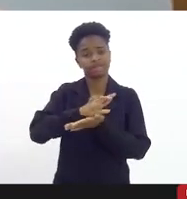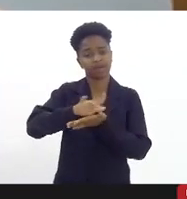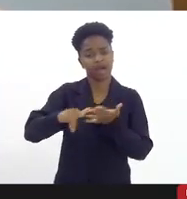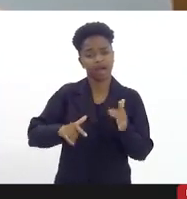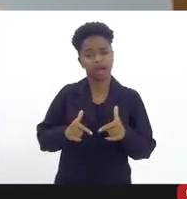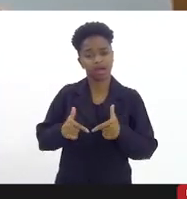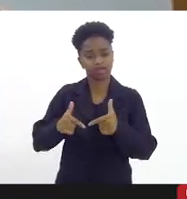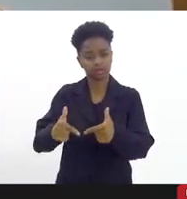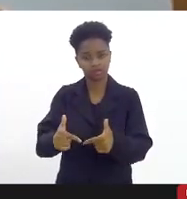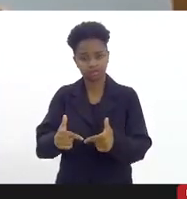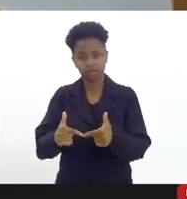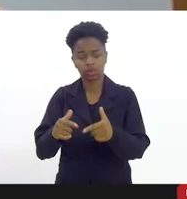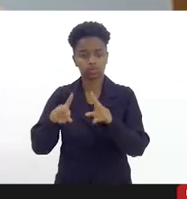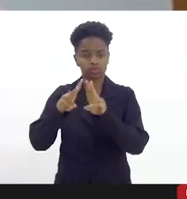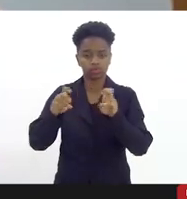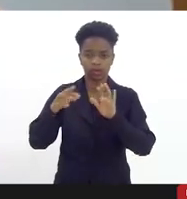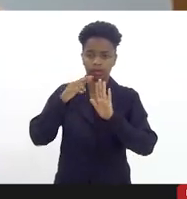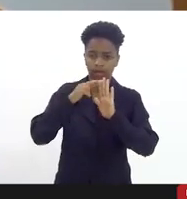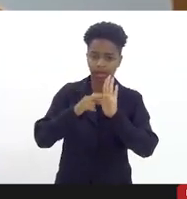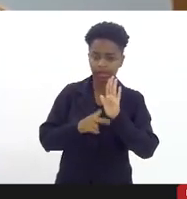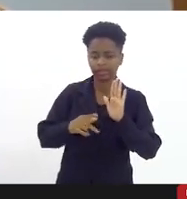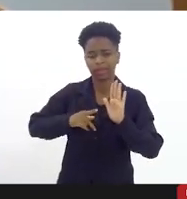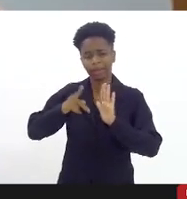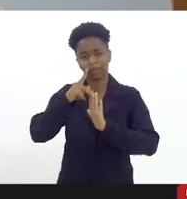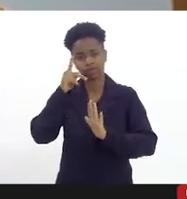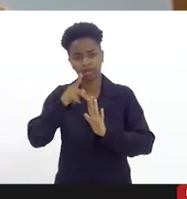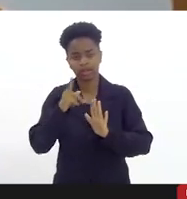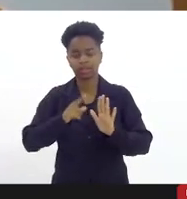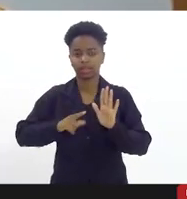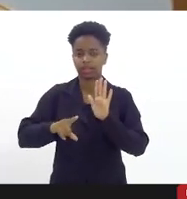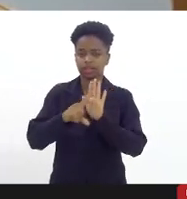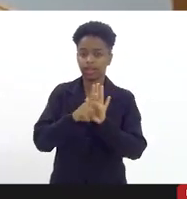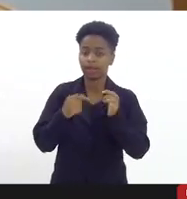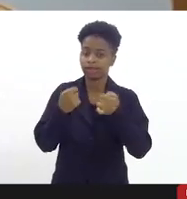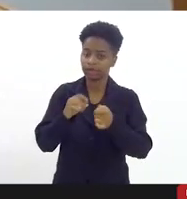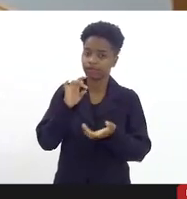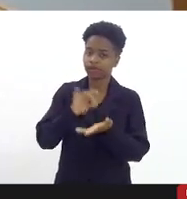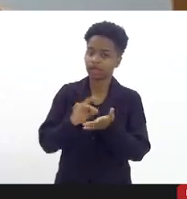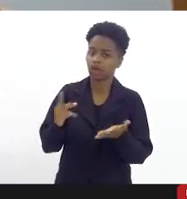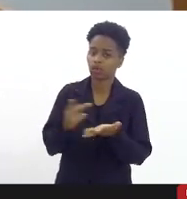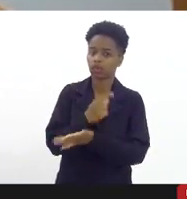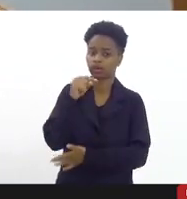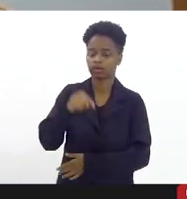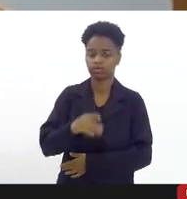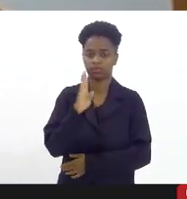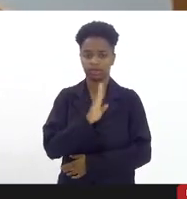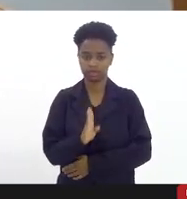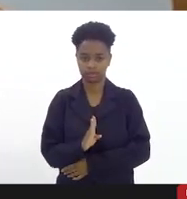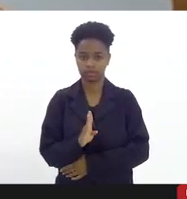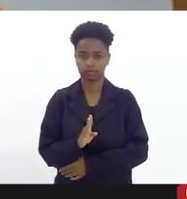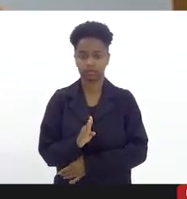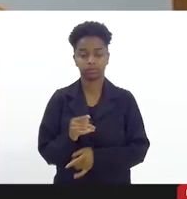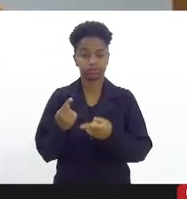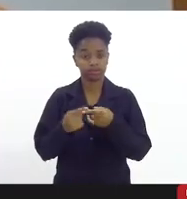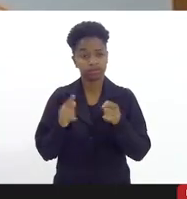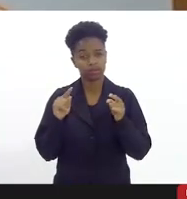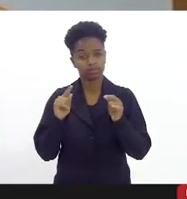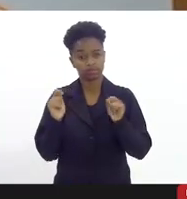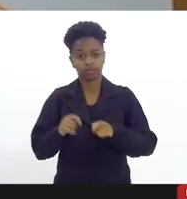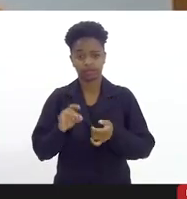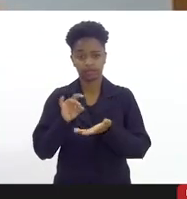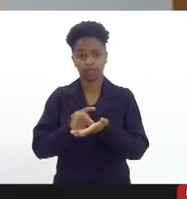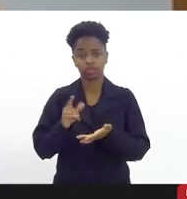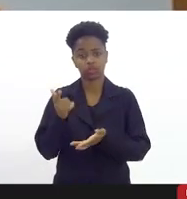ações do que se respeitar a regulamentação de portarias de leis que precisam ser efetivadas no Brasil para que a gente possa retomar o projeto